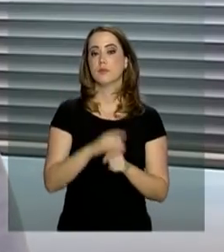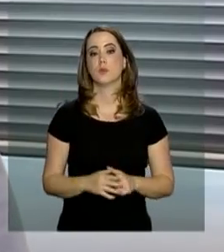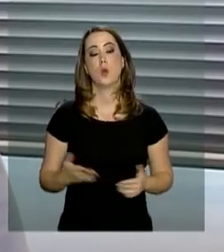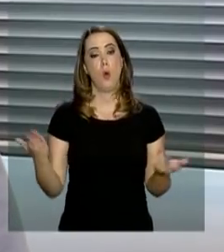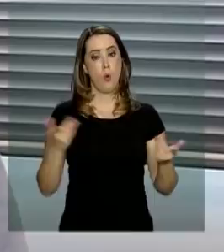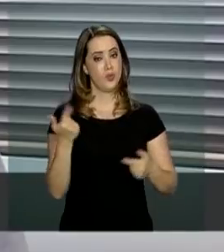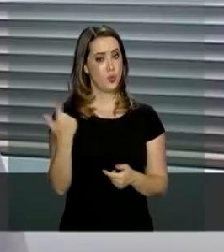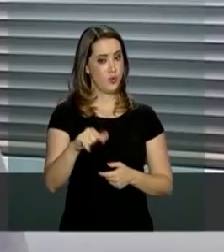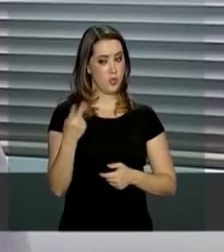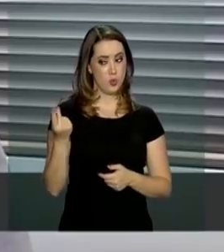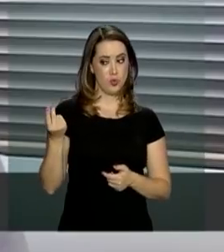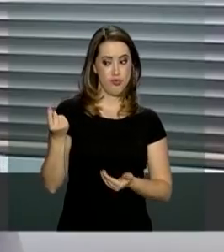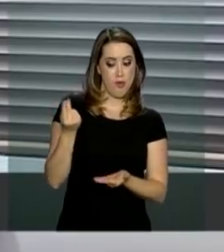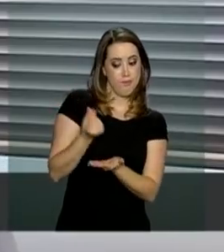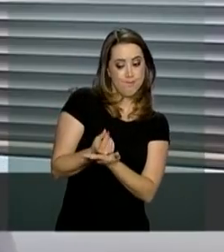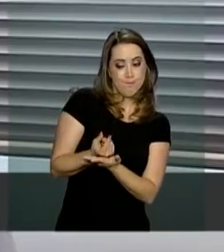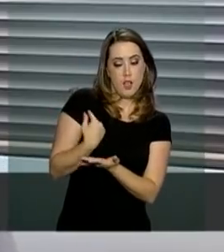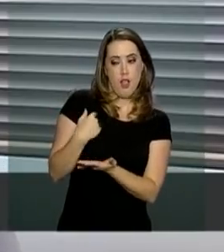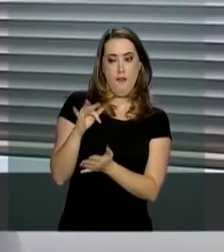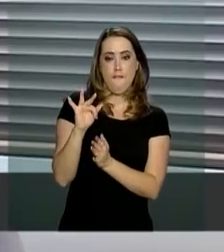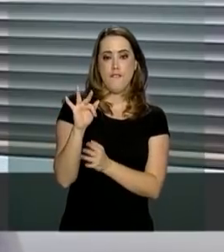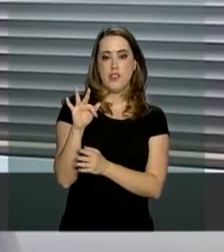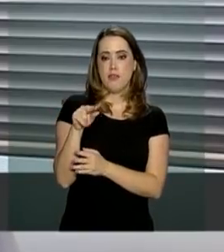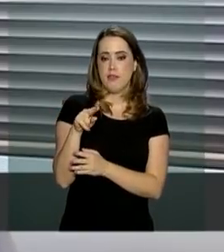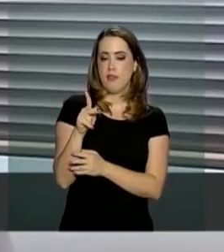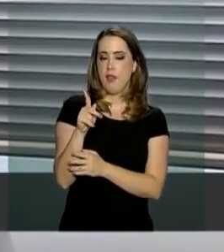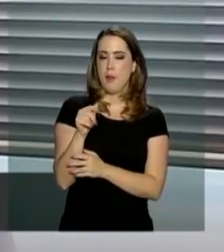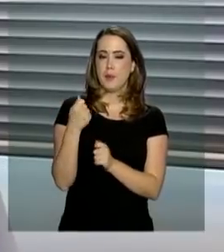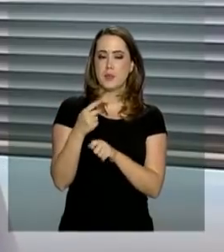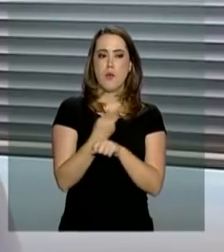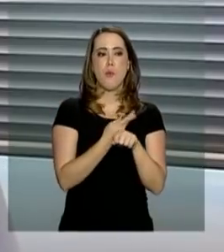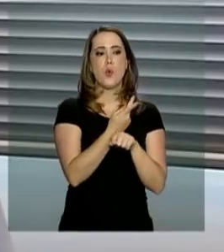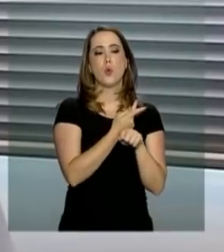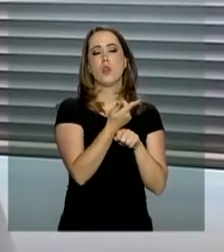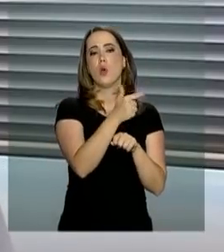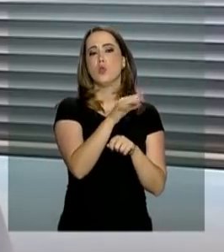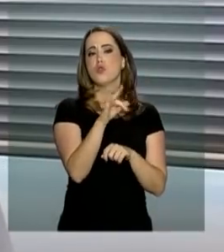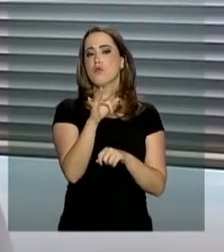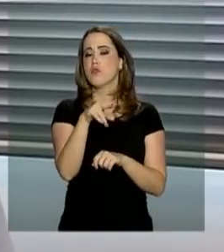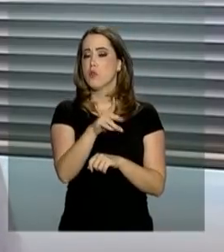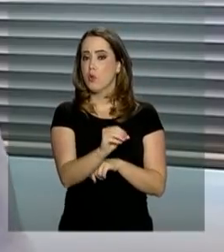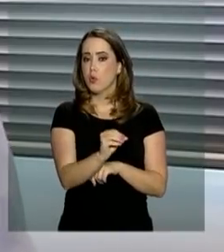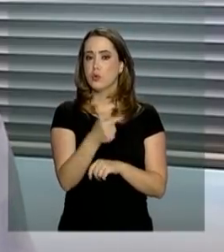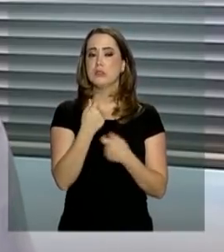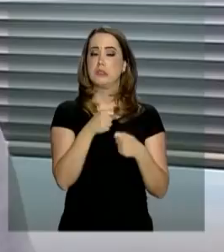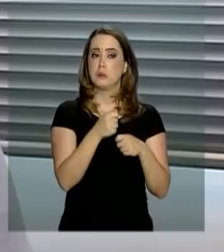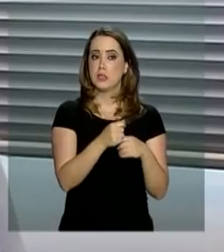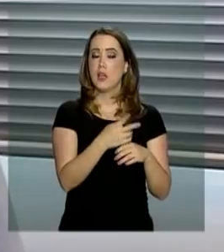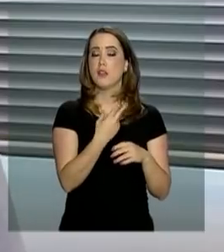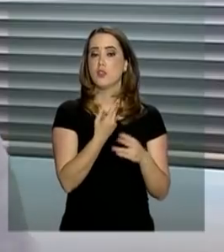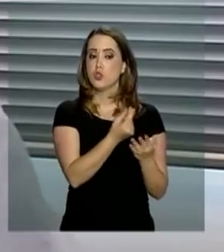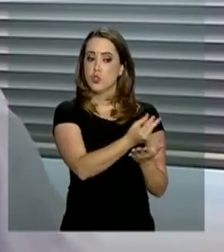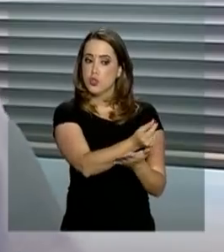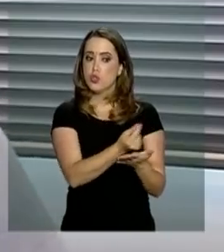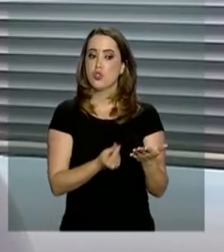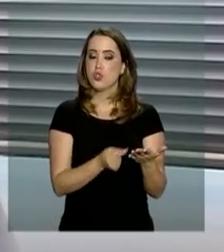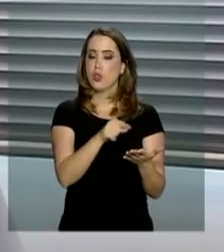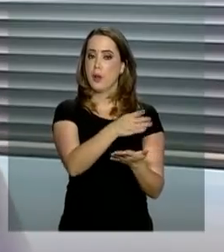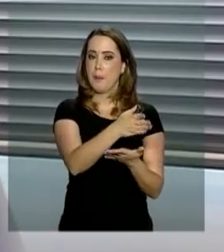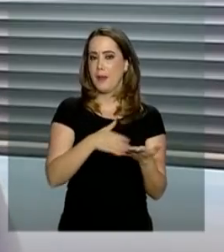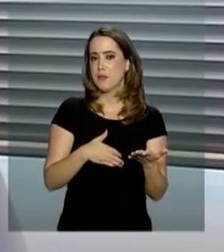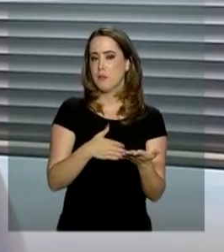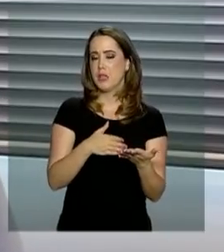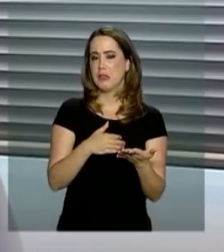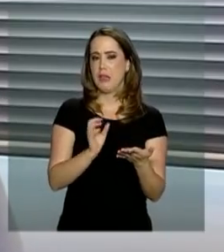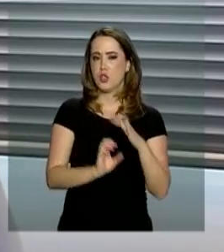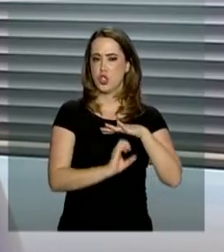recurso da FINEP, a gente teria que recorrer a fundos de investimento que, com certeza, cobrariam uma participação da